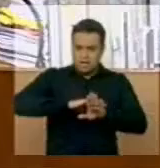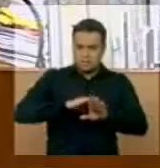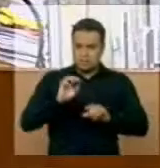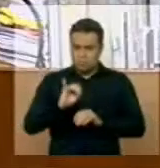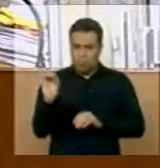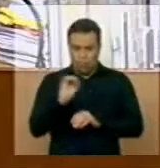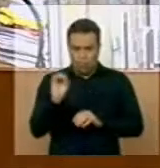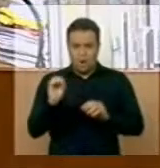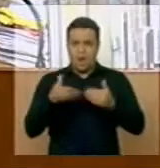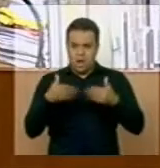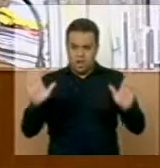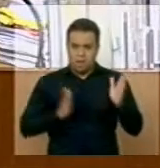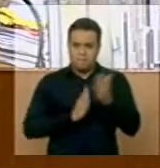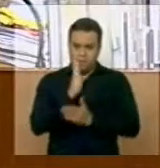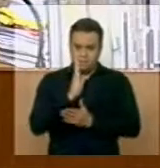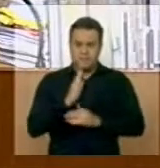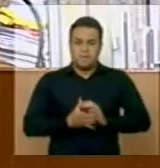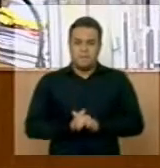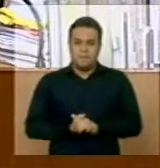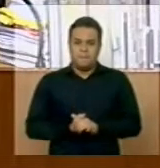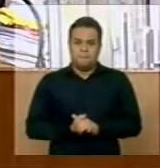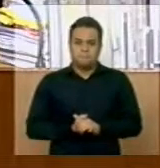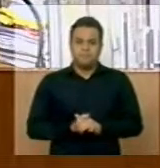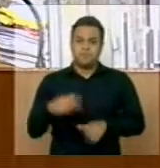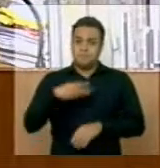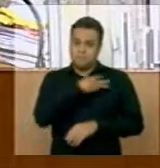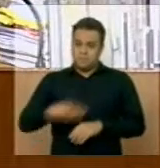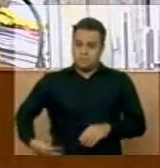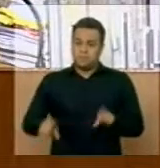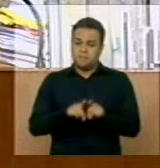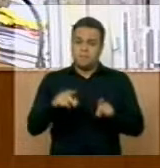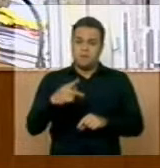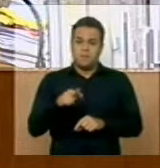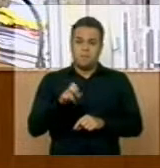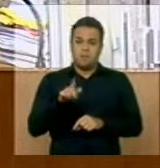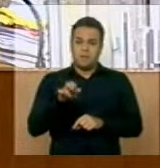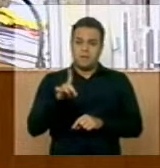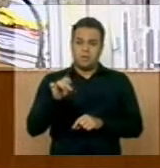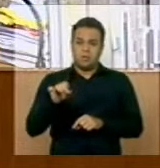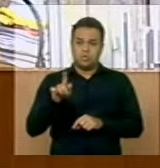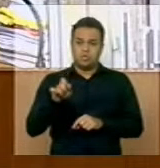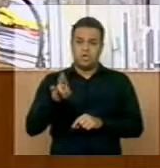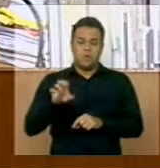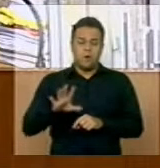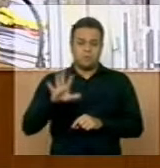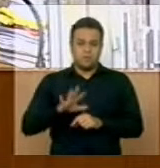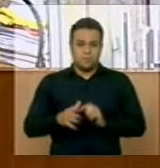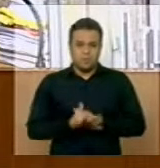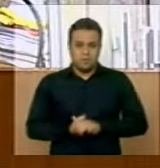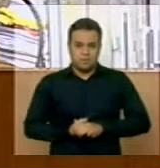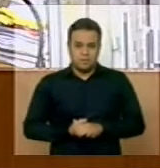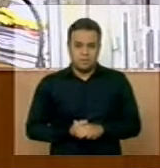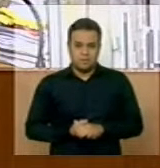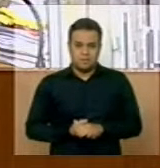havendo, declaro a aprovada. Senhores ministros, senhora procuradora-geral, senhores advogados, informo a todos que estão